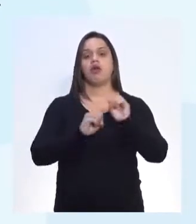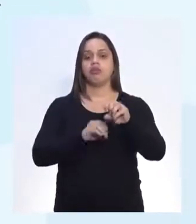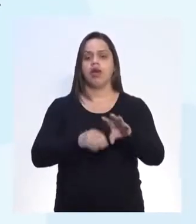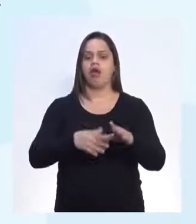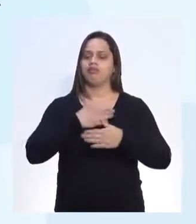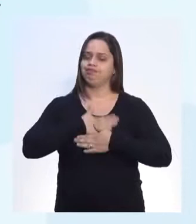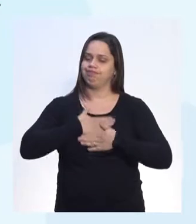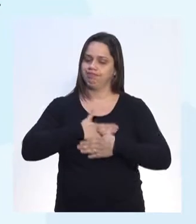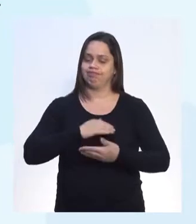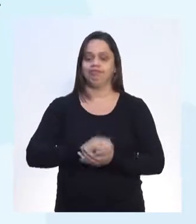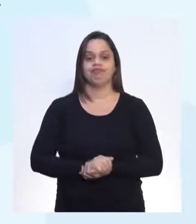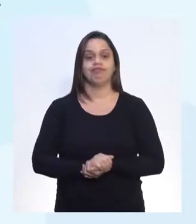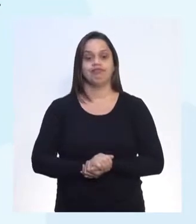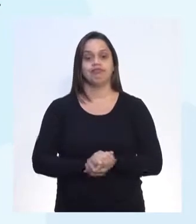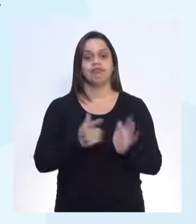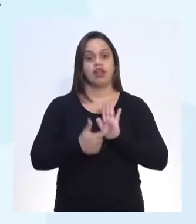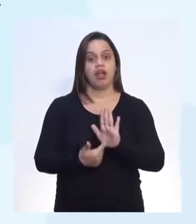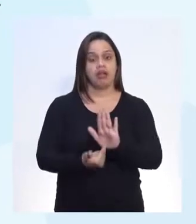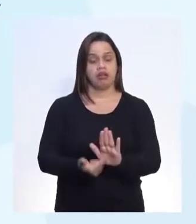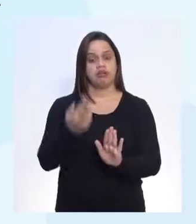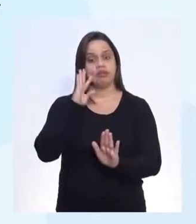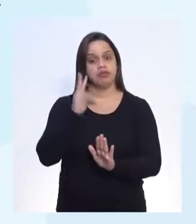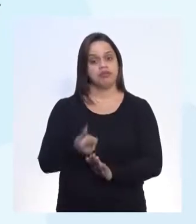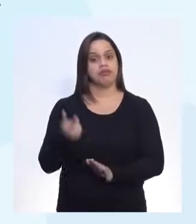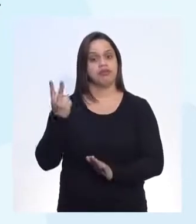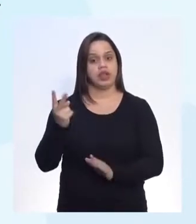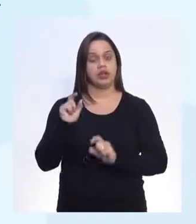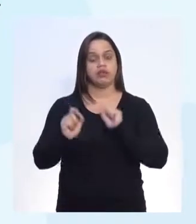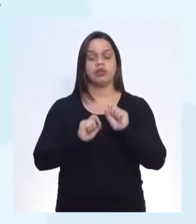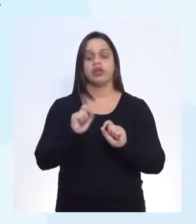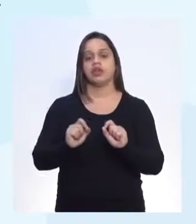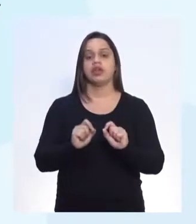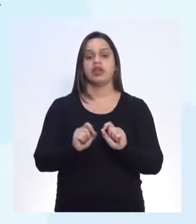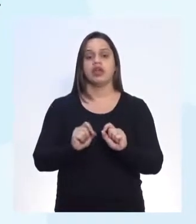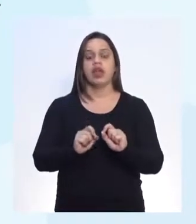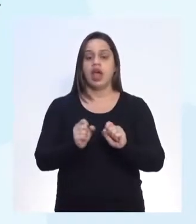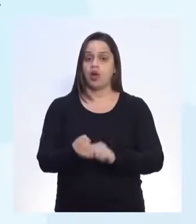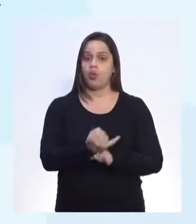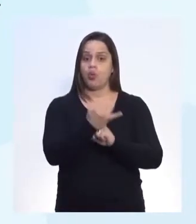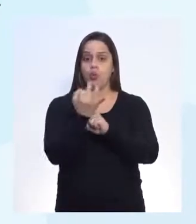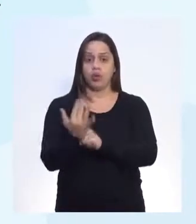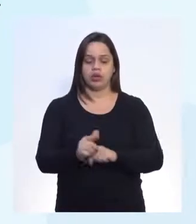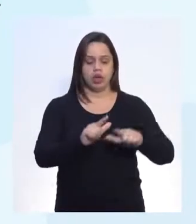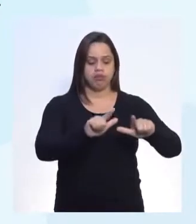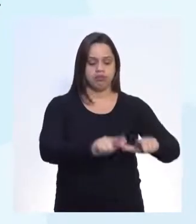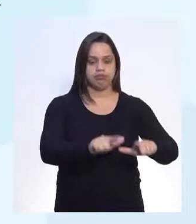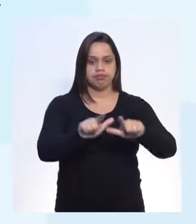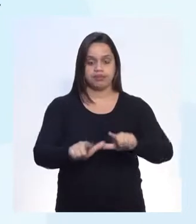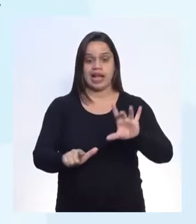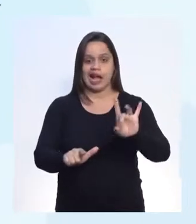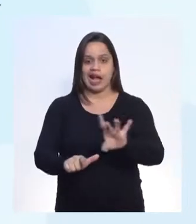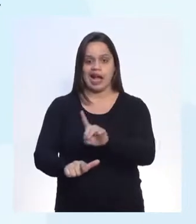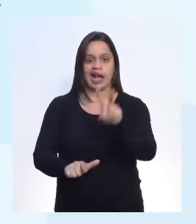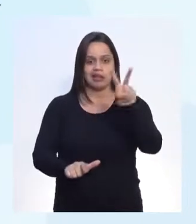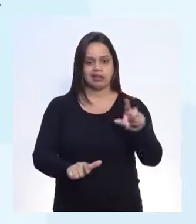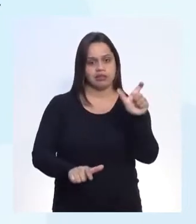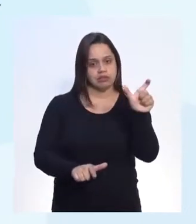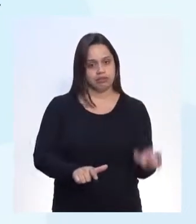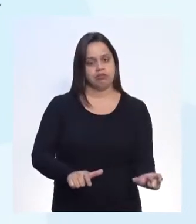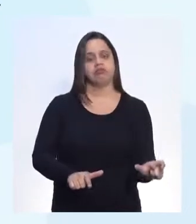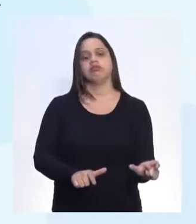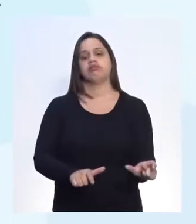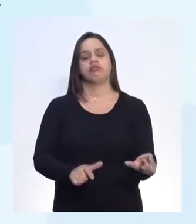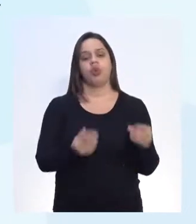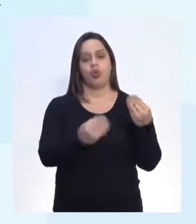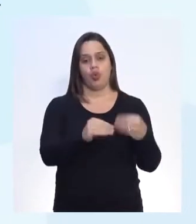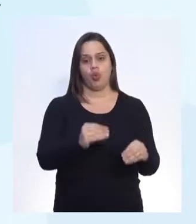A imagem a seguir mostra a quantidade de piso, ok? Que cada um colocou, no caso ali o Cláudio e o Marcelo.